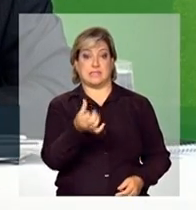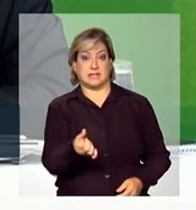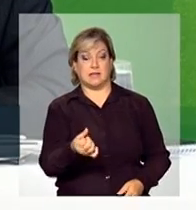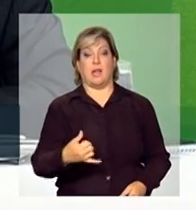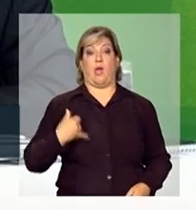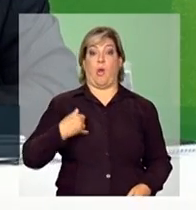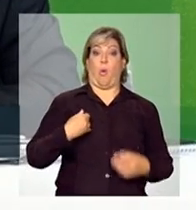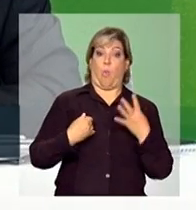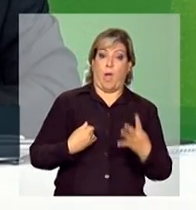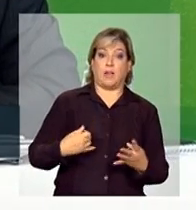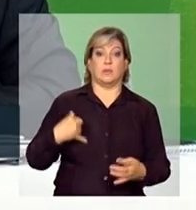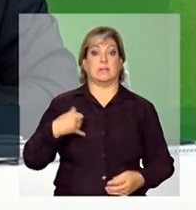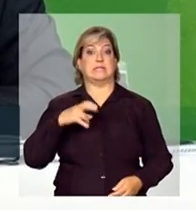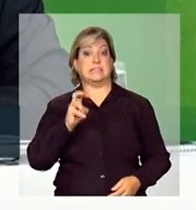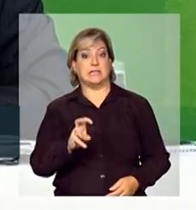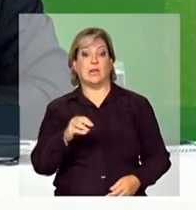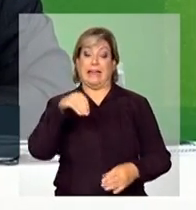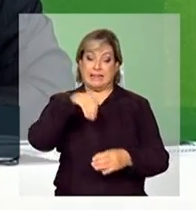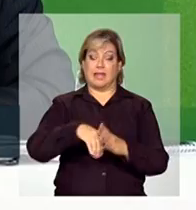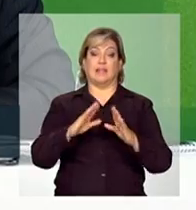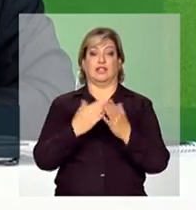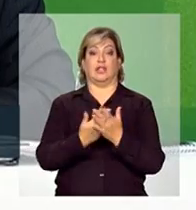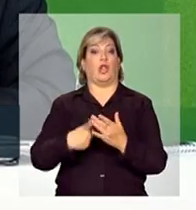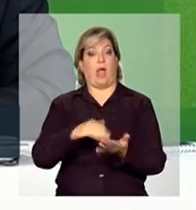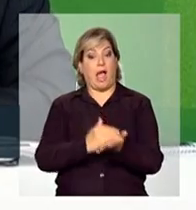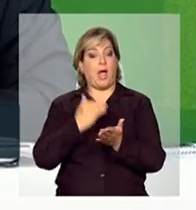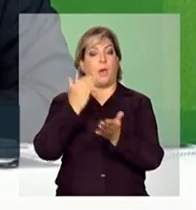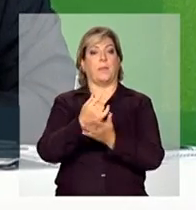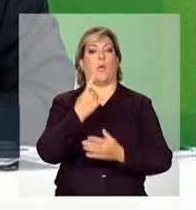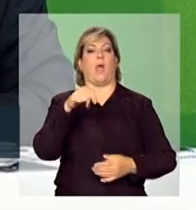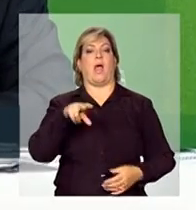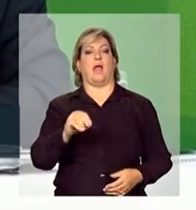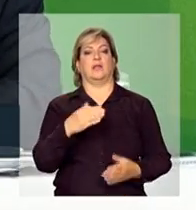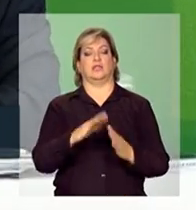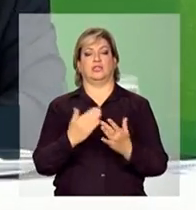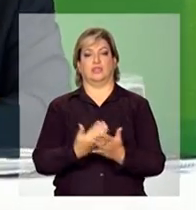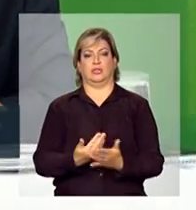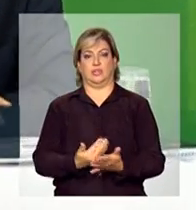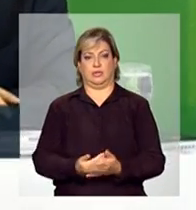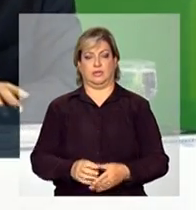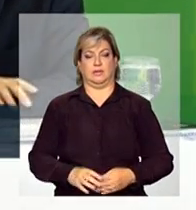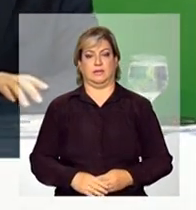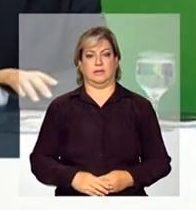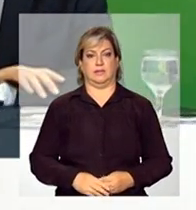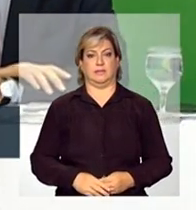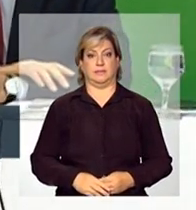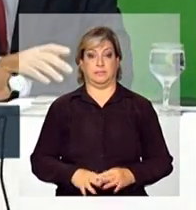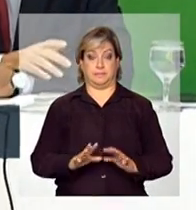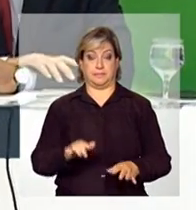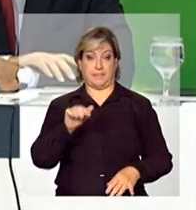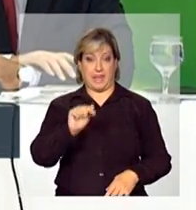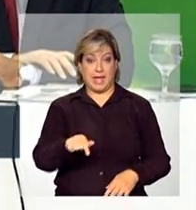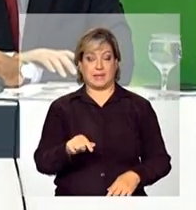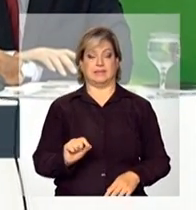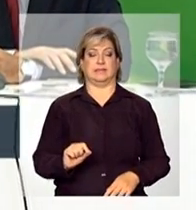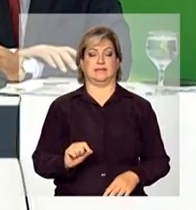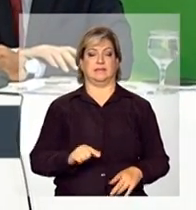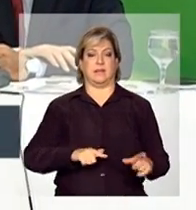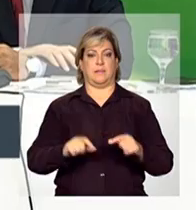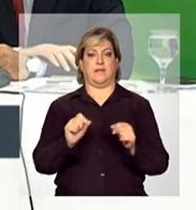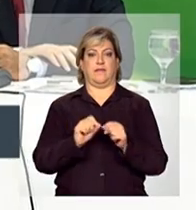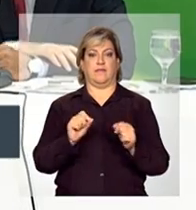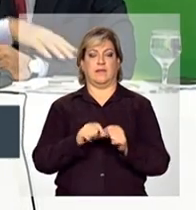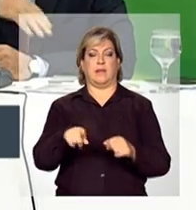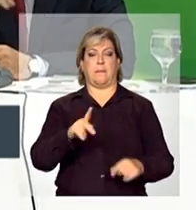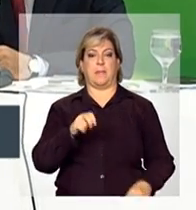5 anos na escola e nós aumentamos um ano de escolarização São cham CL exercício que foi feito pelo pú de Brasil que